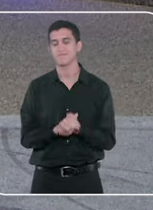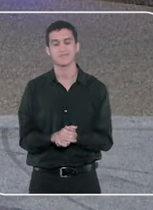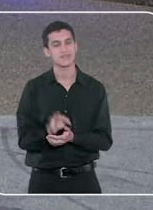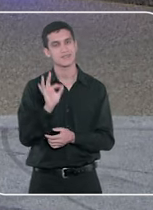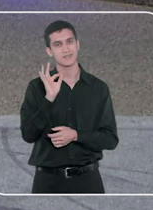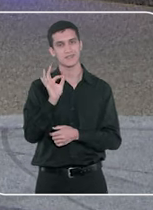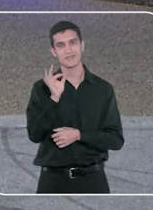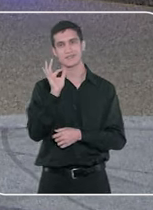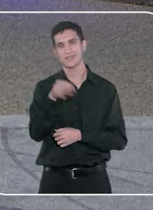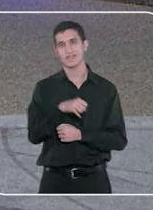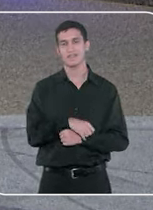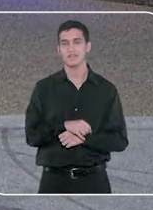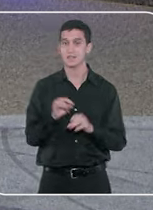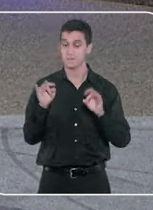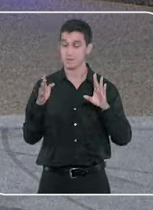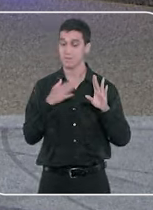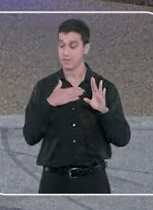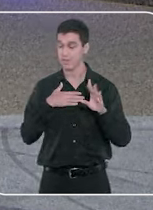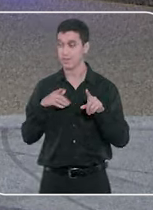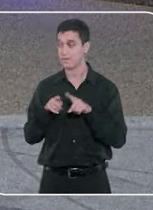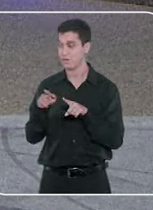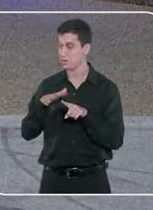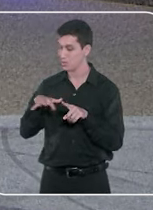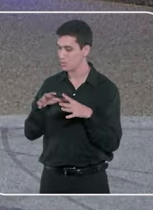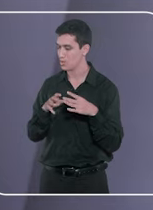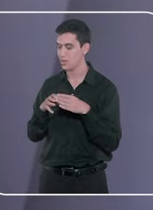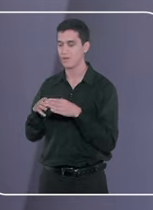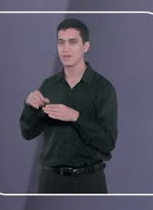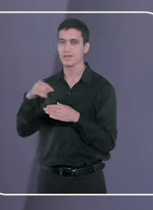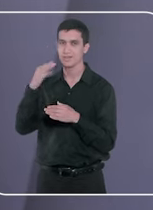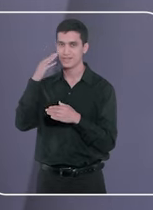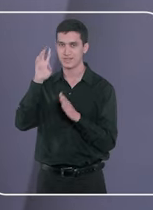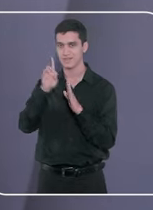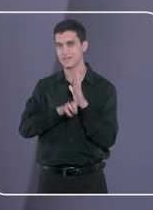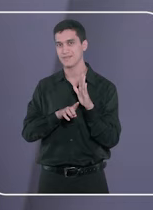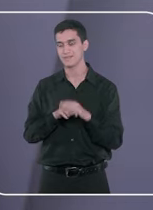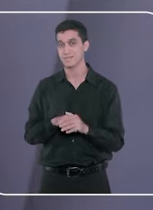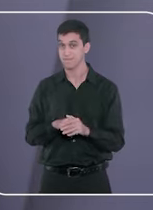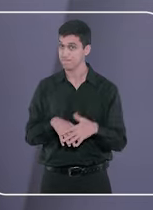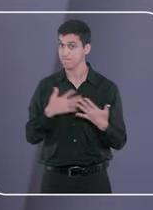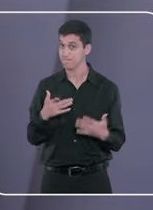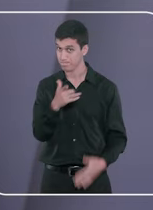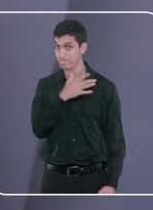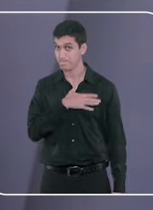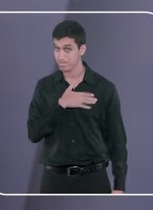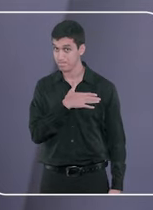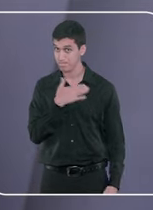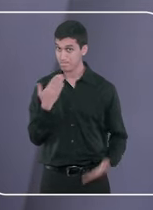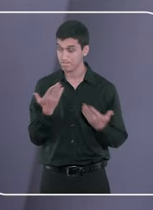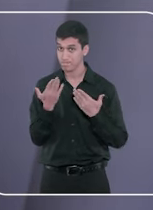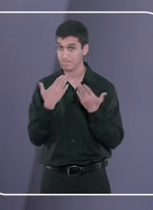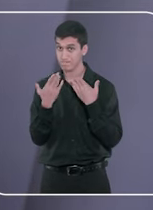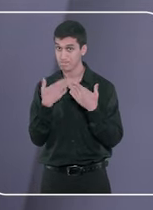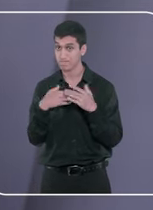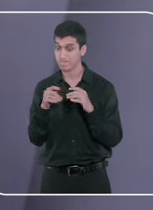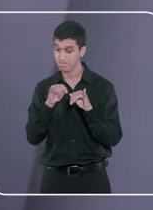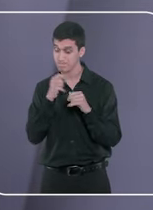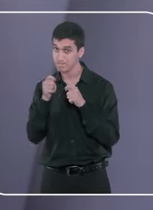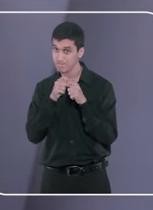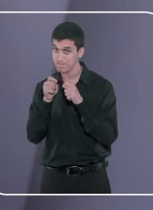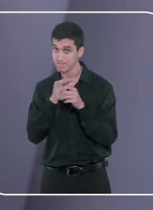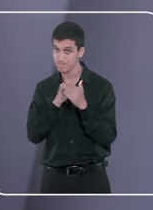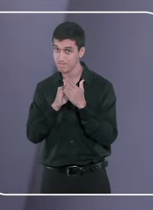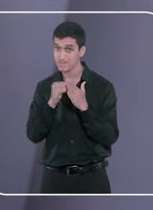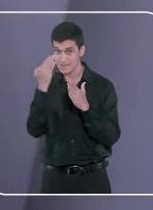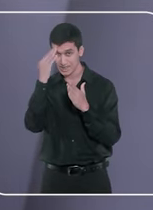certeza, um privilégio meu e de toda a nossa equipe aqui do Entender Direito. E aí, você gostou da nossa conversa, da nossa entrevista e conseguiu